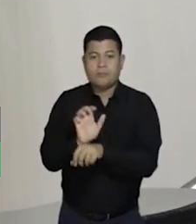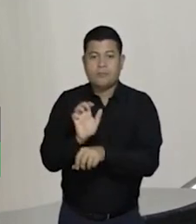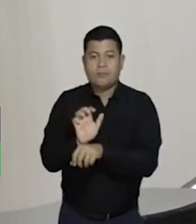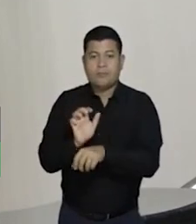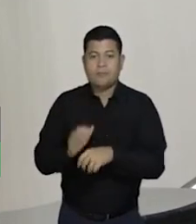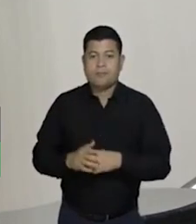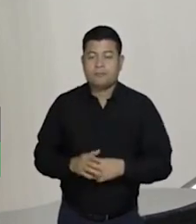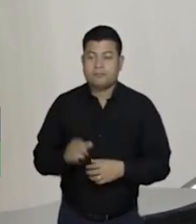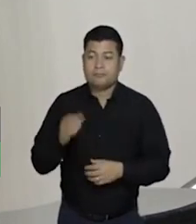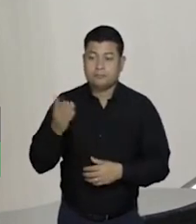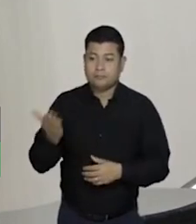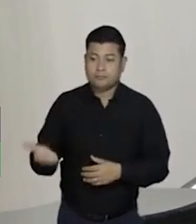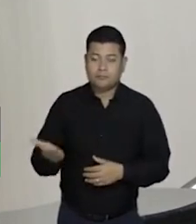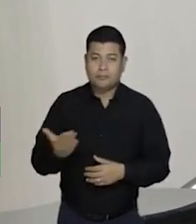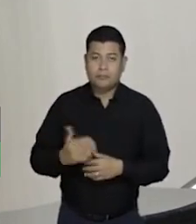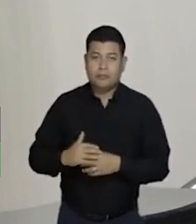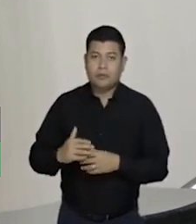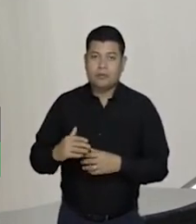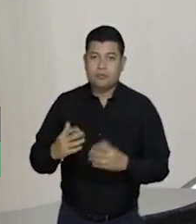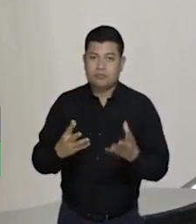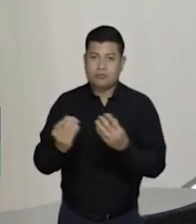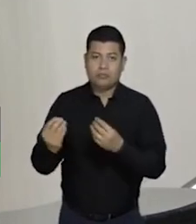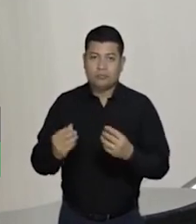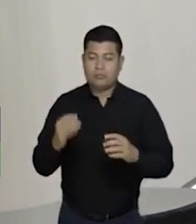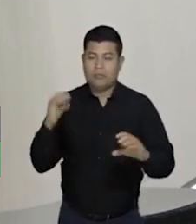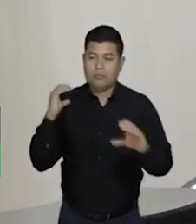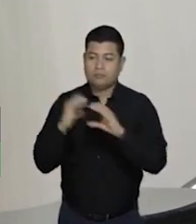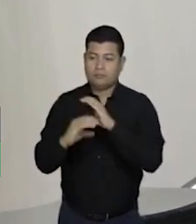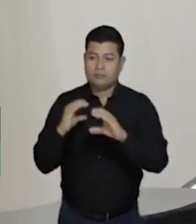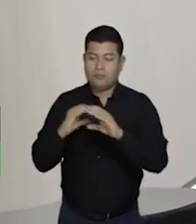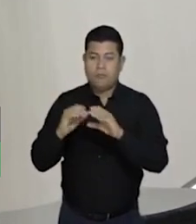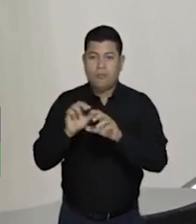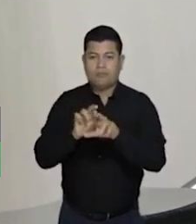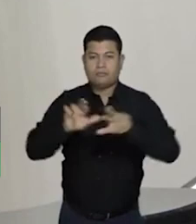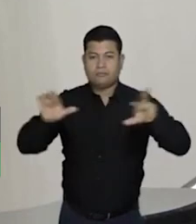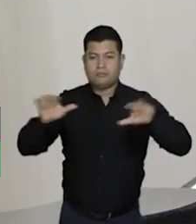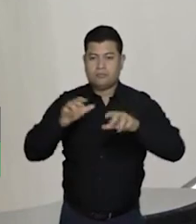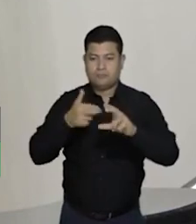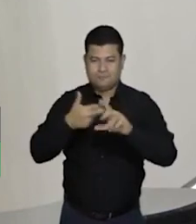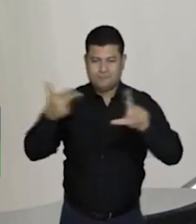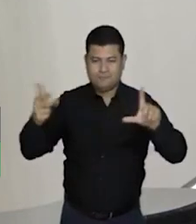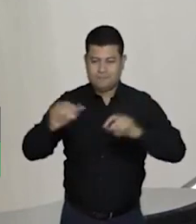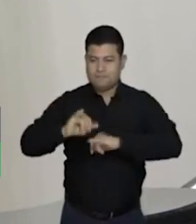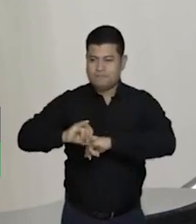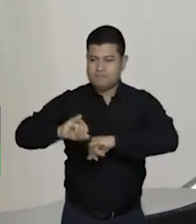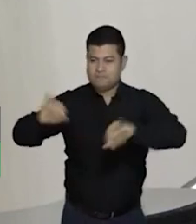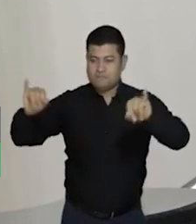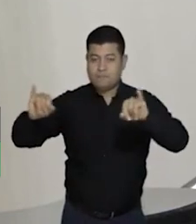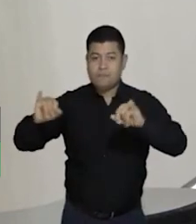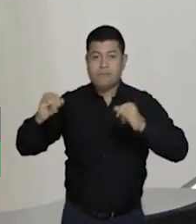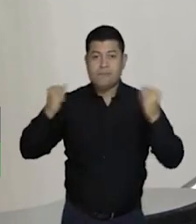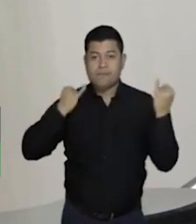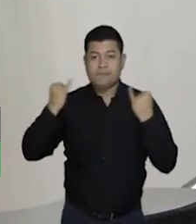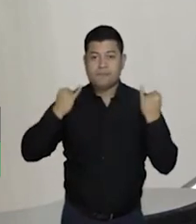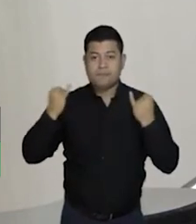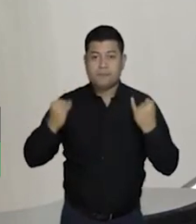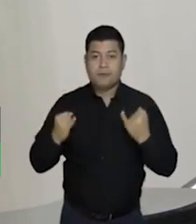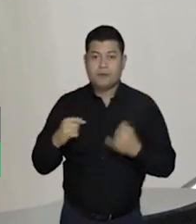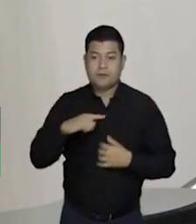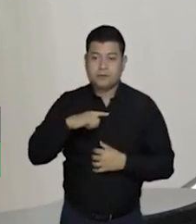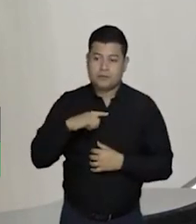naquela ocasião repercutiu nos canais de comunicação de Santa Catarina a informação de que